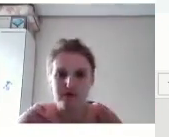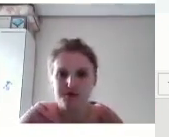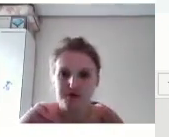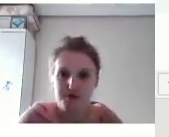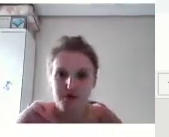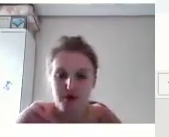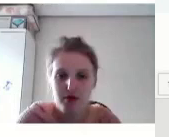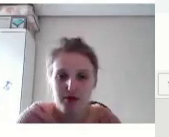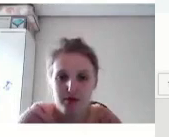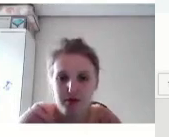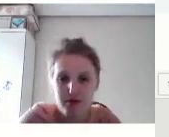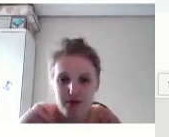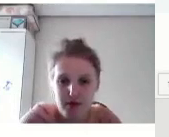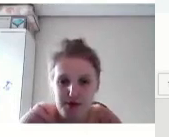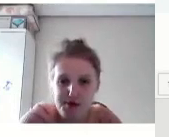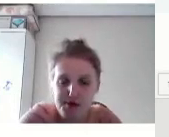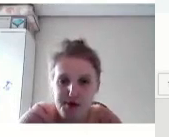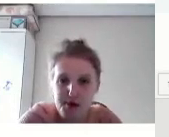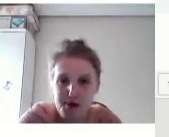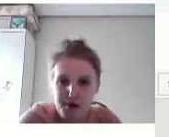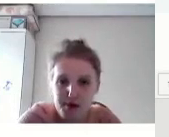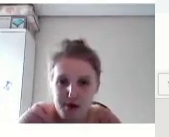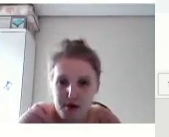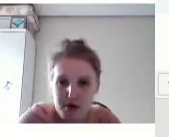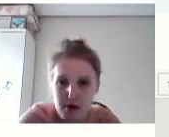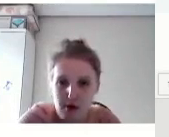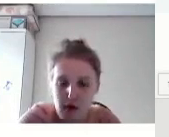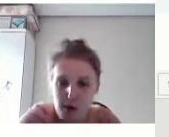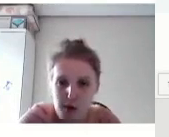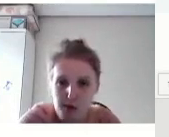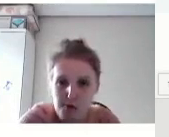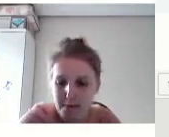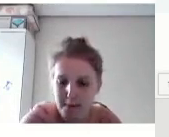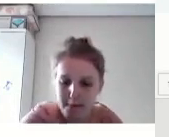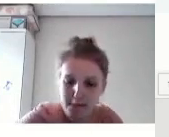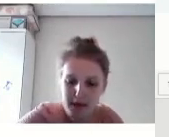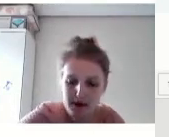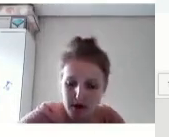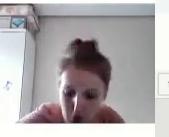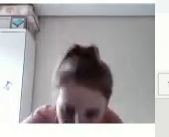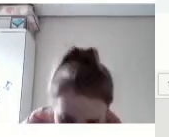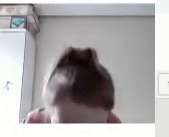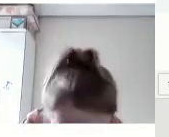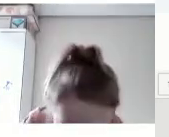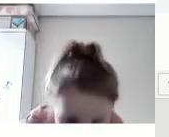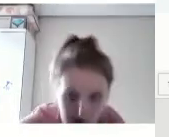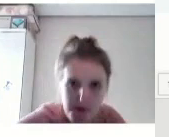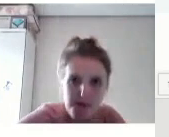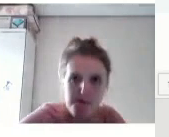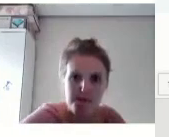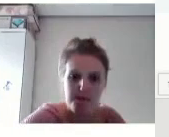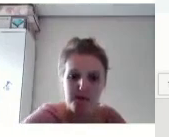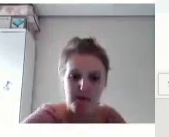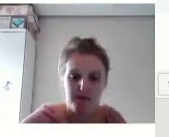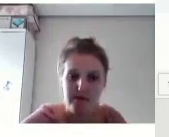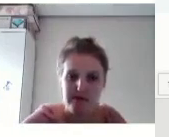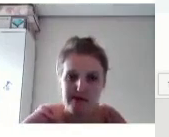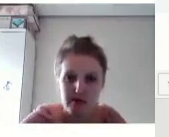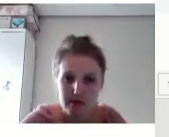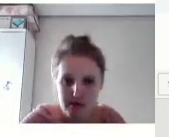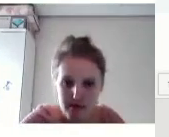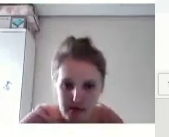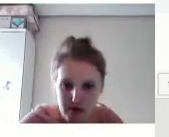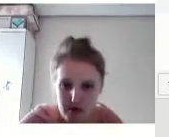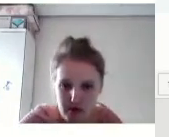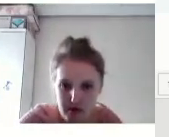né? Se a gente está assumindo que esta quantidade aqui vai a zero na superfície, né? Então, aqui eu fiz o caso unidimensional do que eu